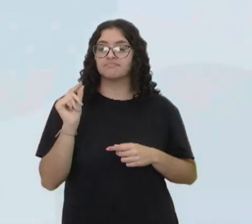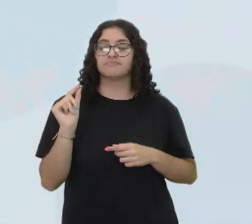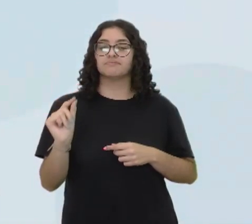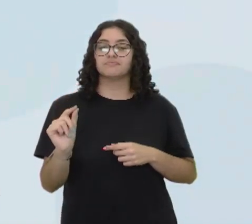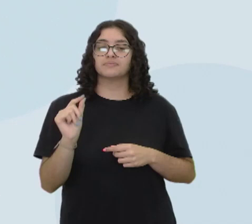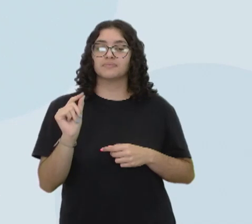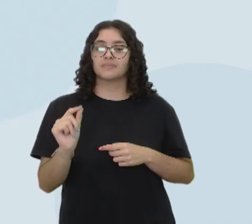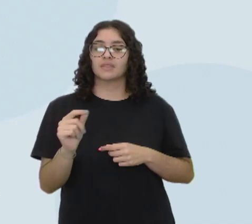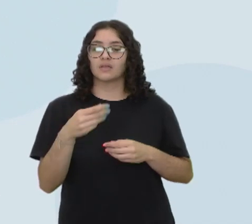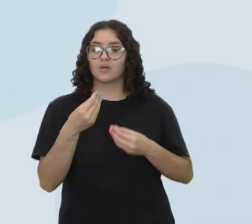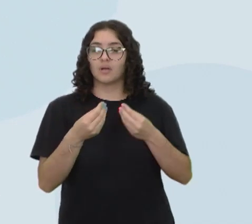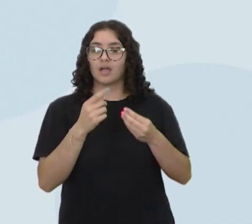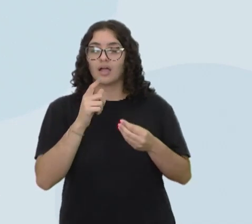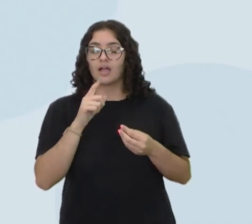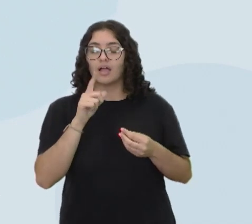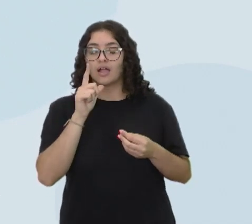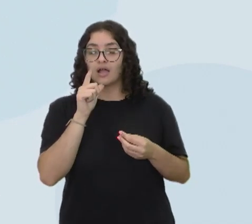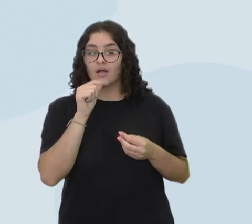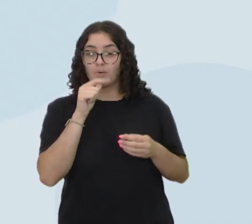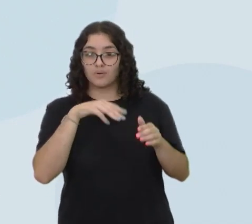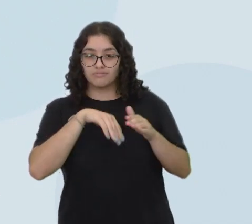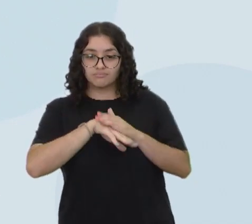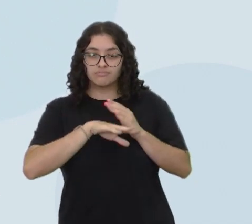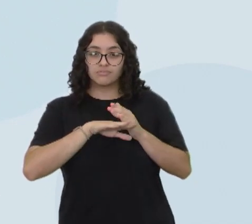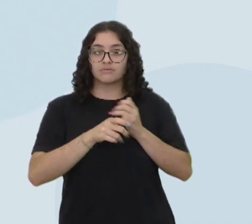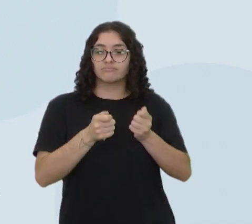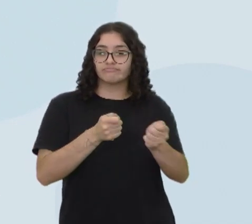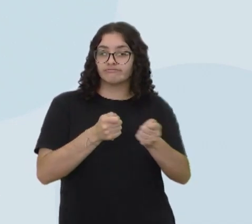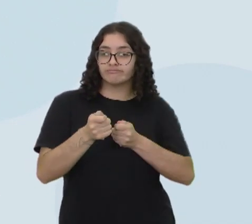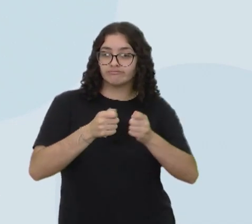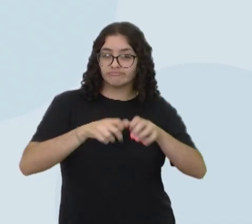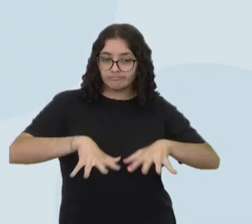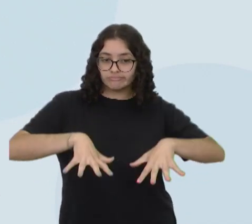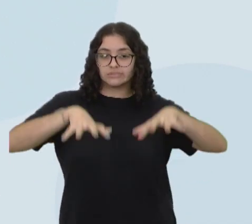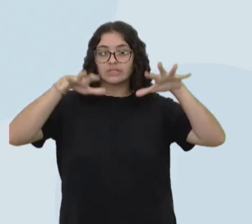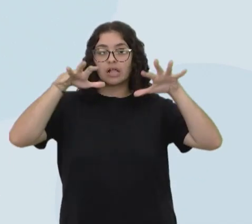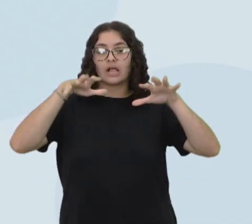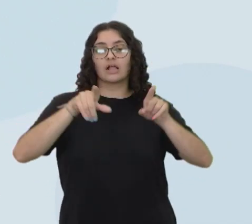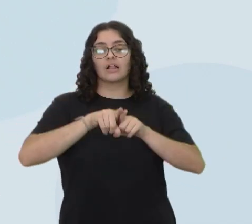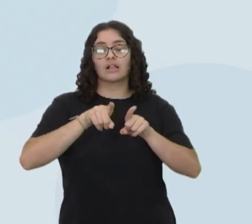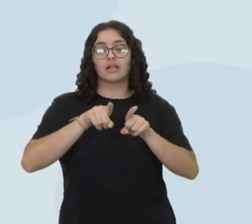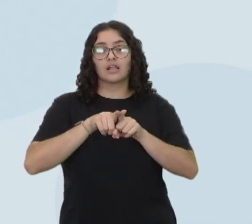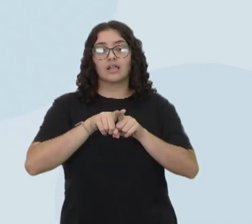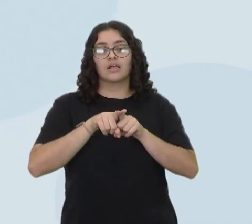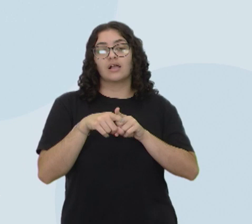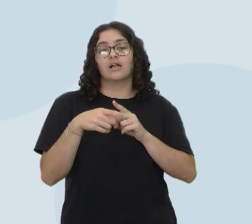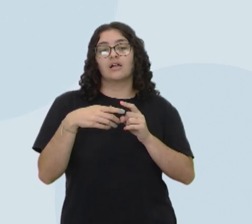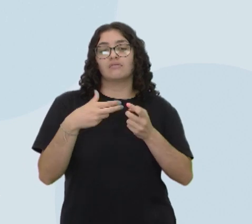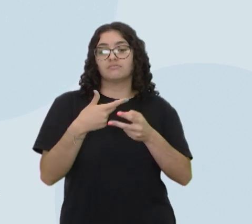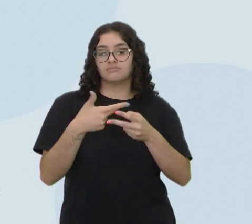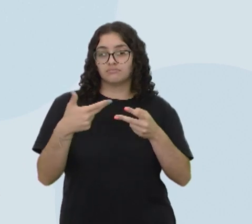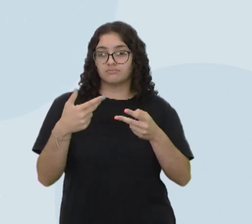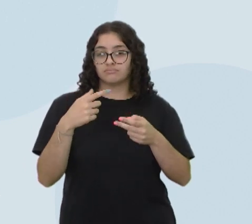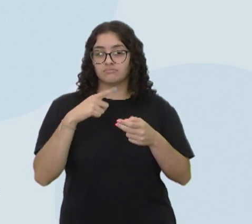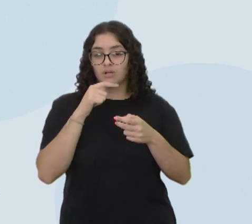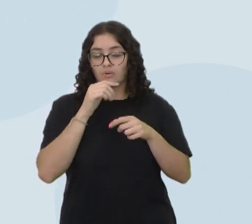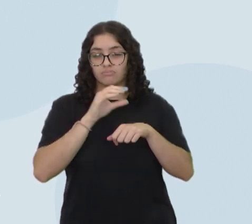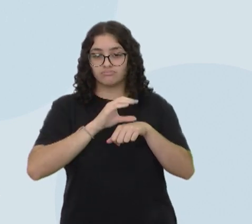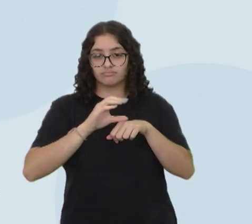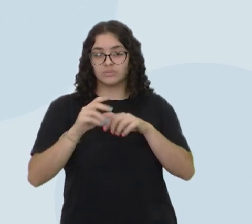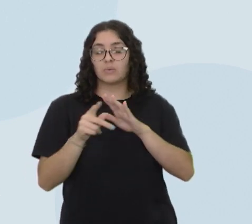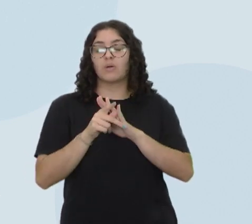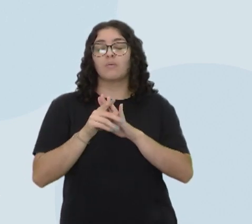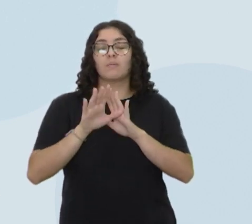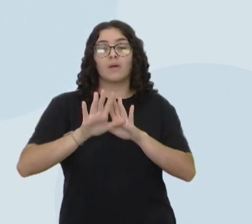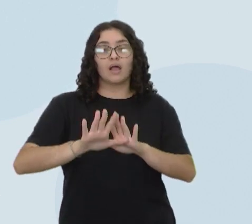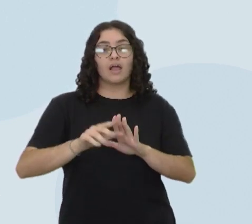águas superficiais, né? O armazenamento, controle de enchentes e transferências de recarga de aquíferos. Então, é garantir que a gente mantenha